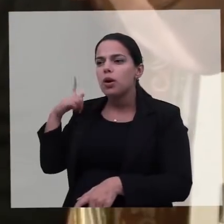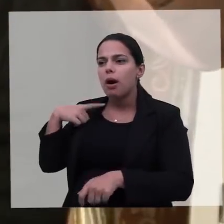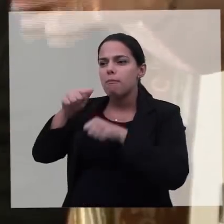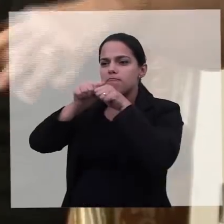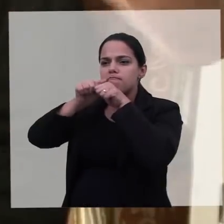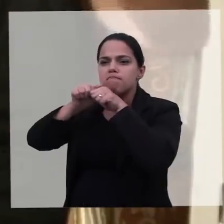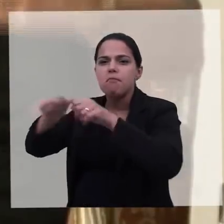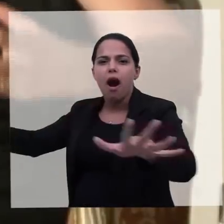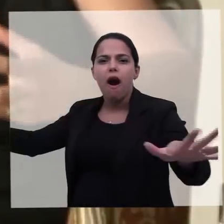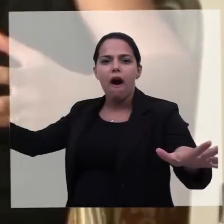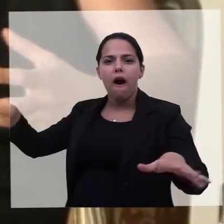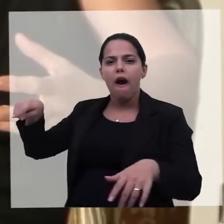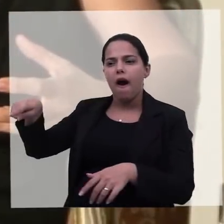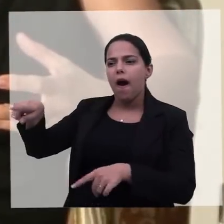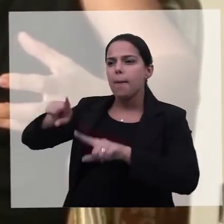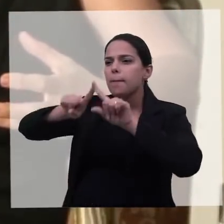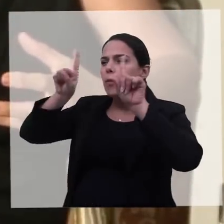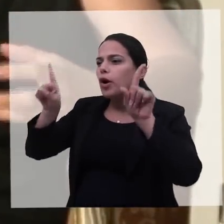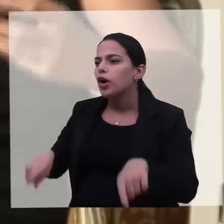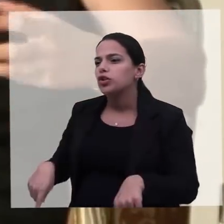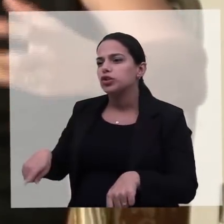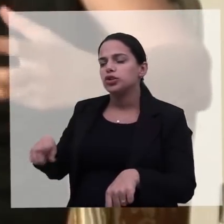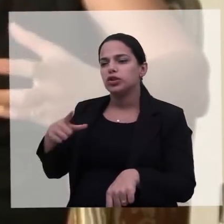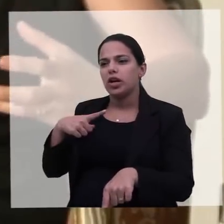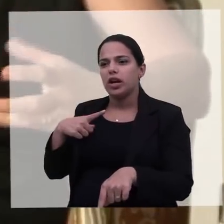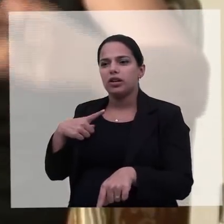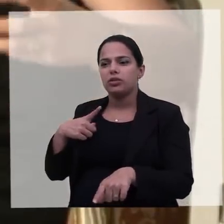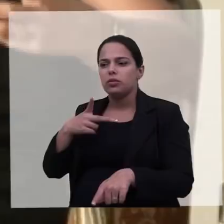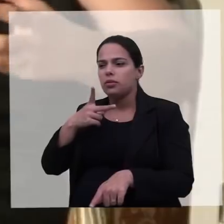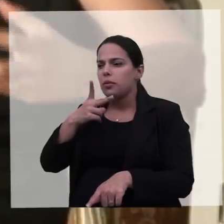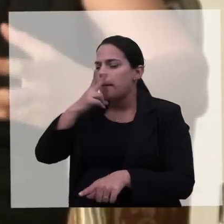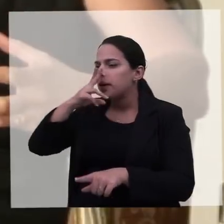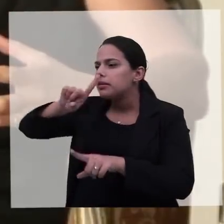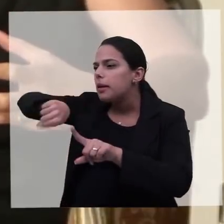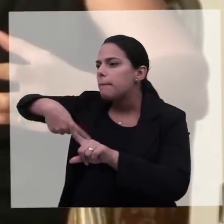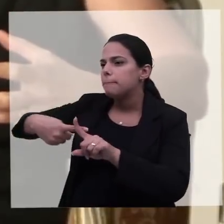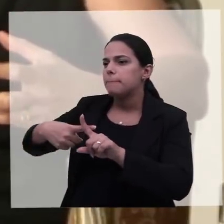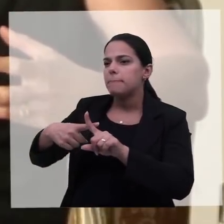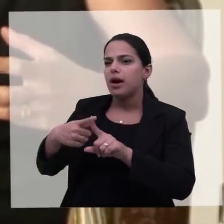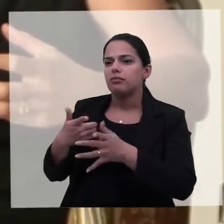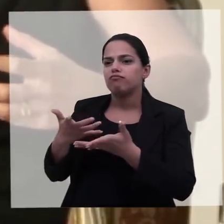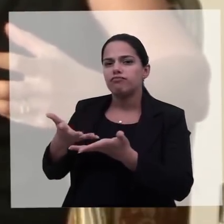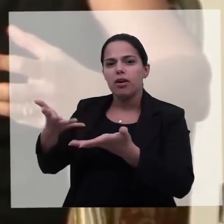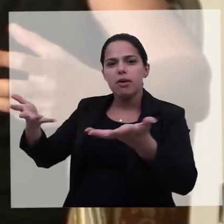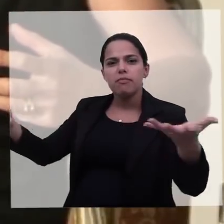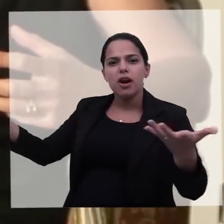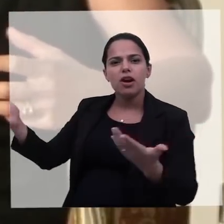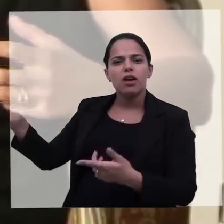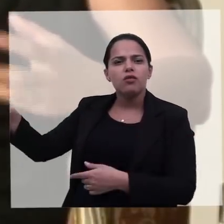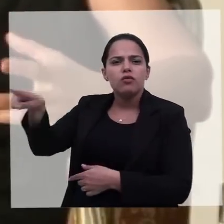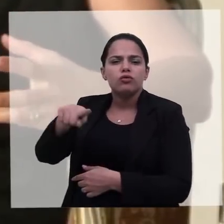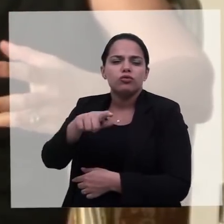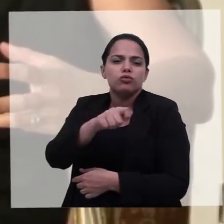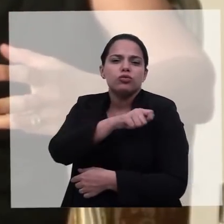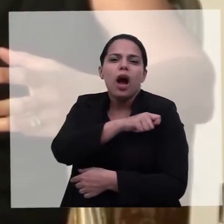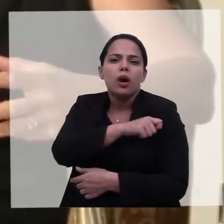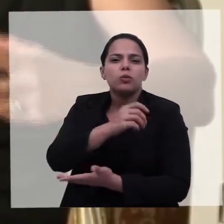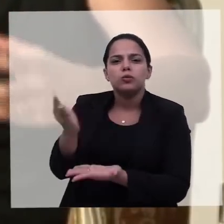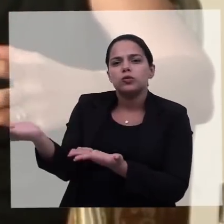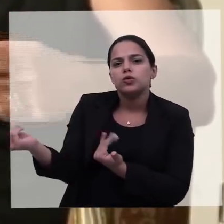passou a ser um multiplicador, certo? O projeto passou a ser um multiplicador, né? Então,